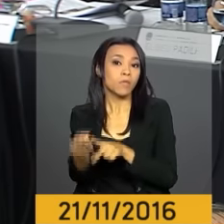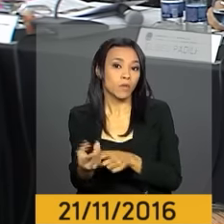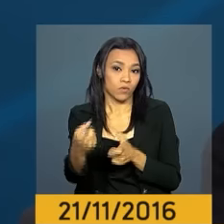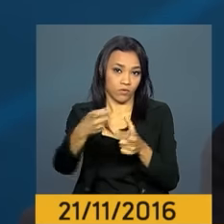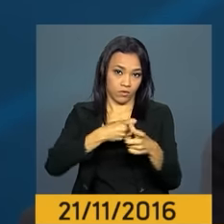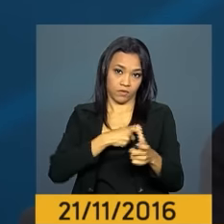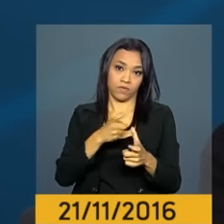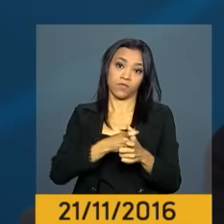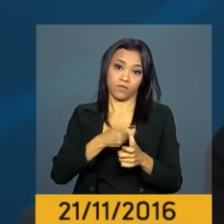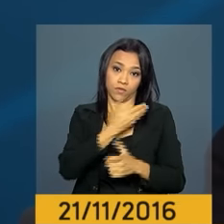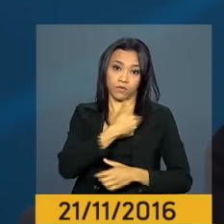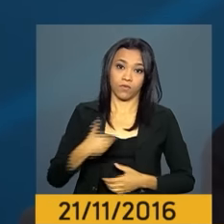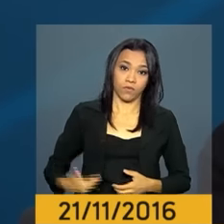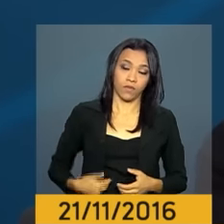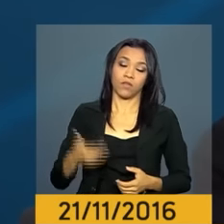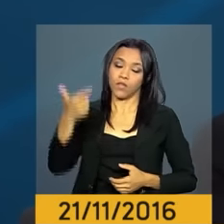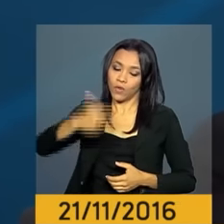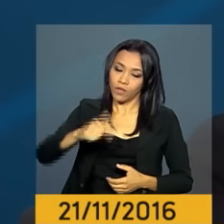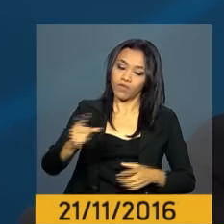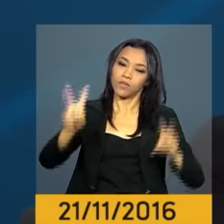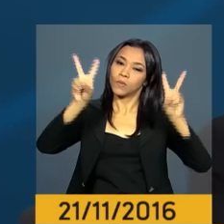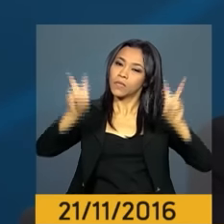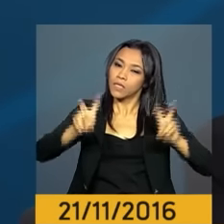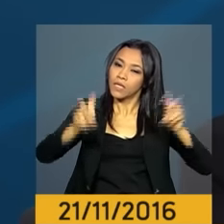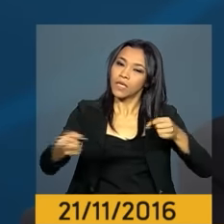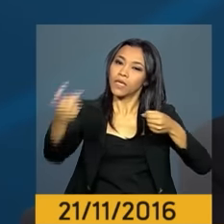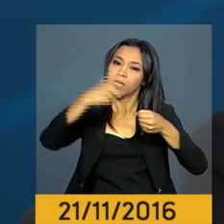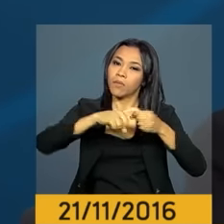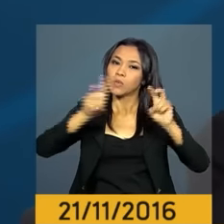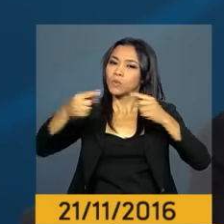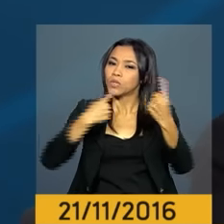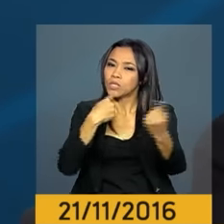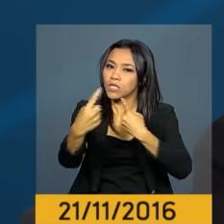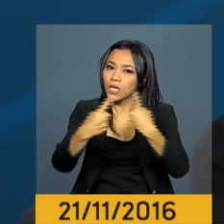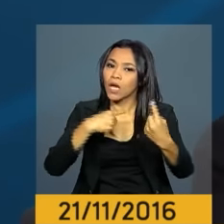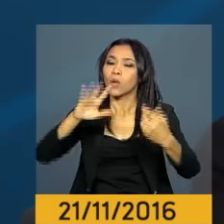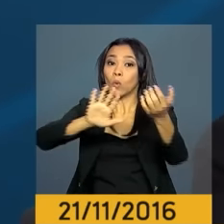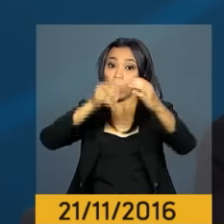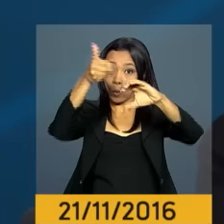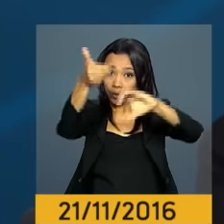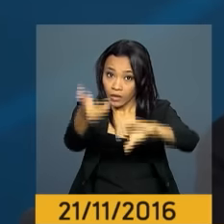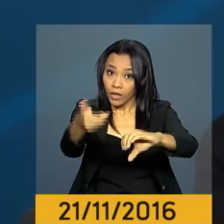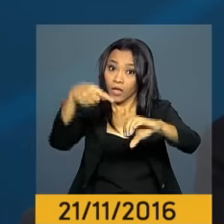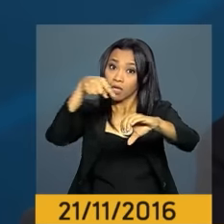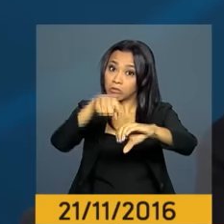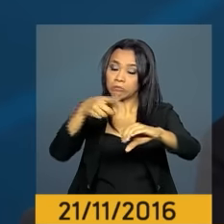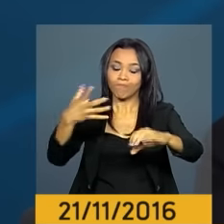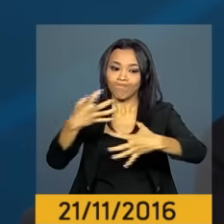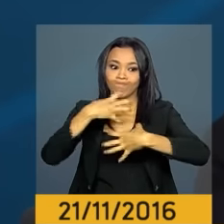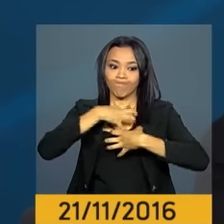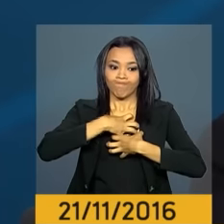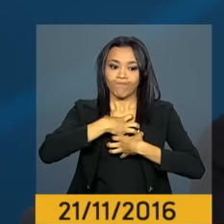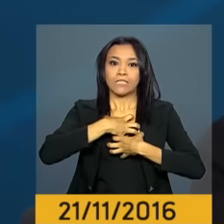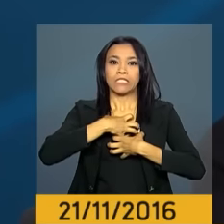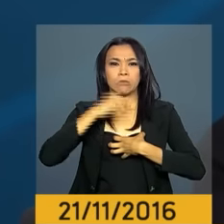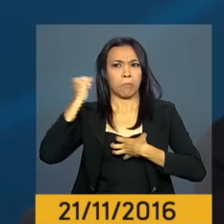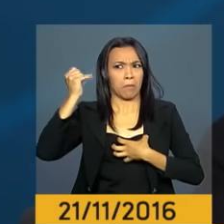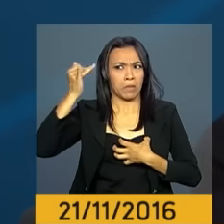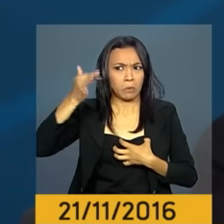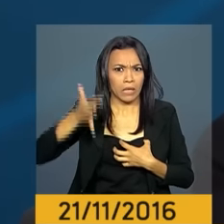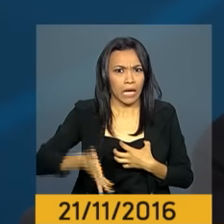aqui ao tema do diálogo, né? Congresso Nacional, com grande sensibilidade, adentrou a